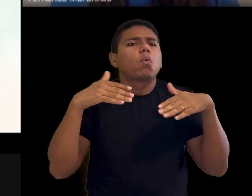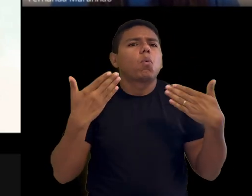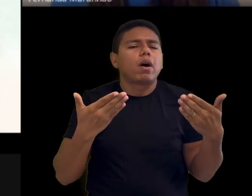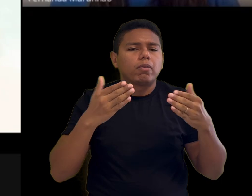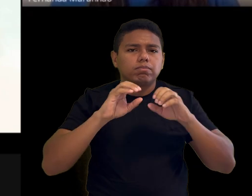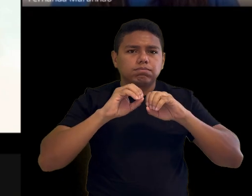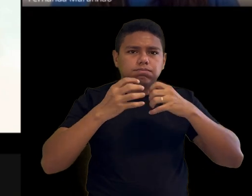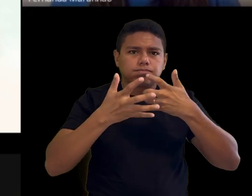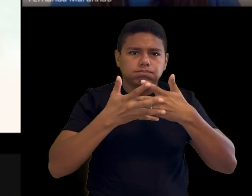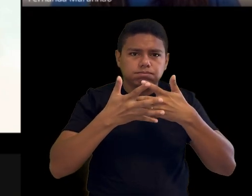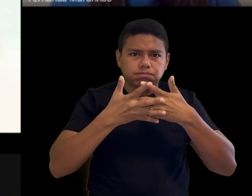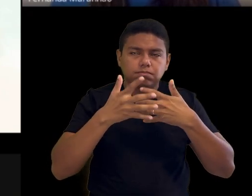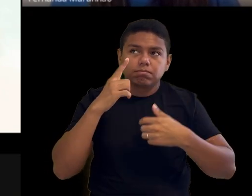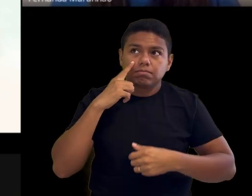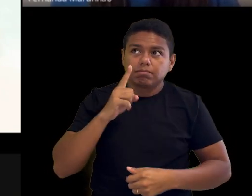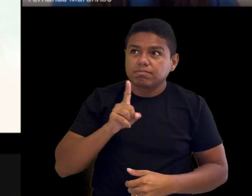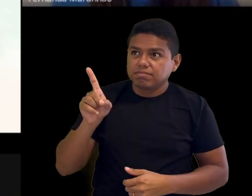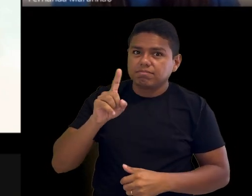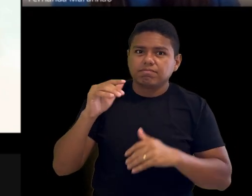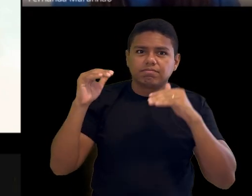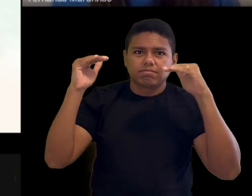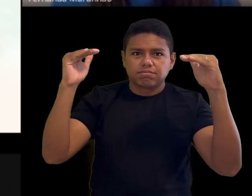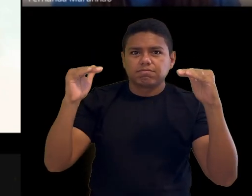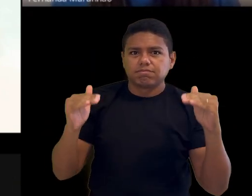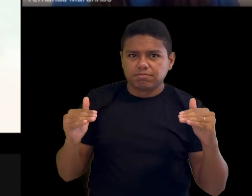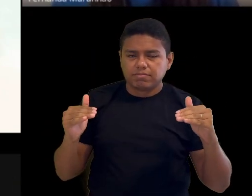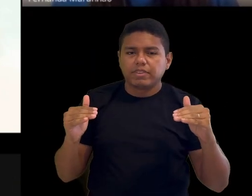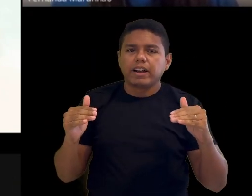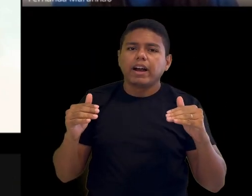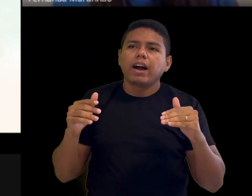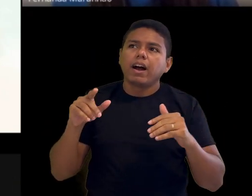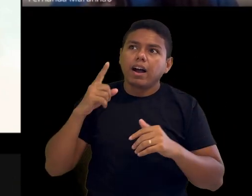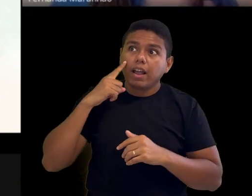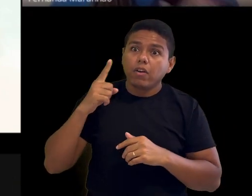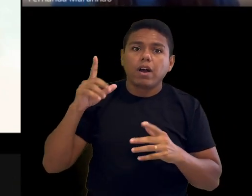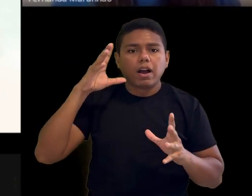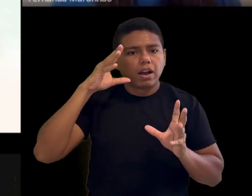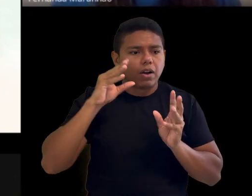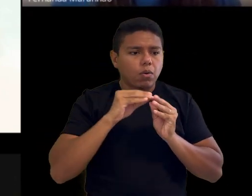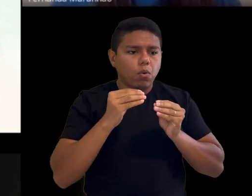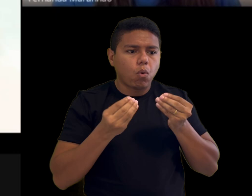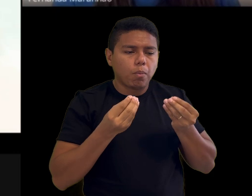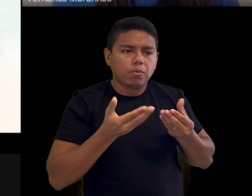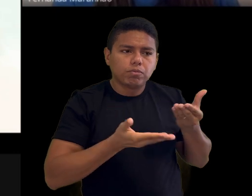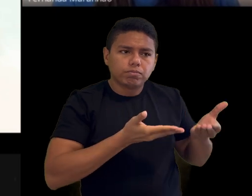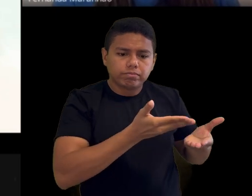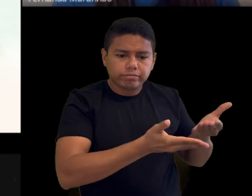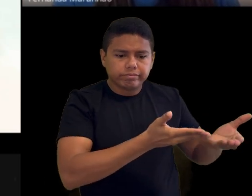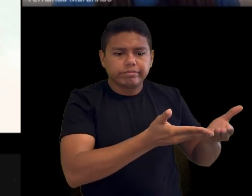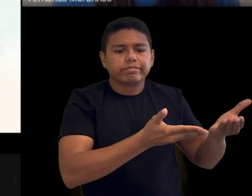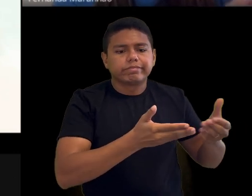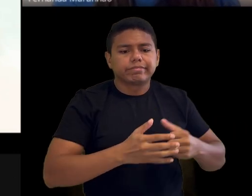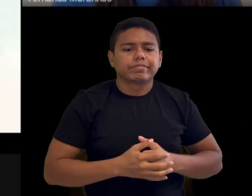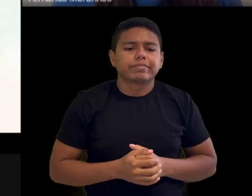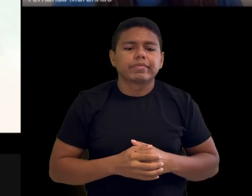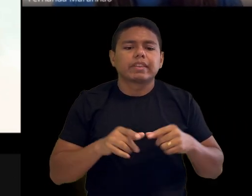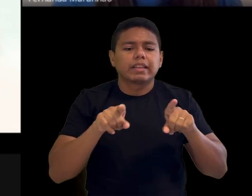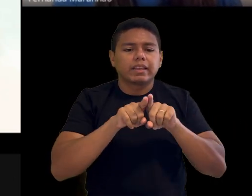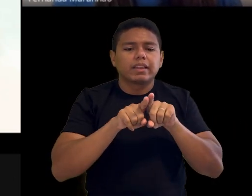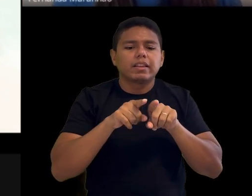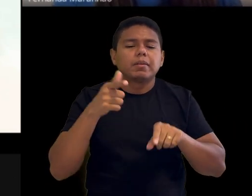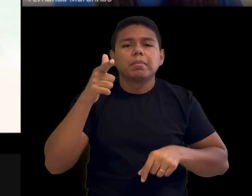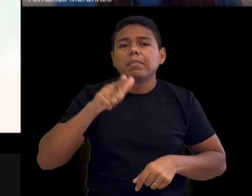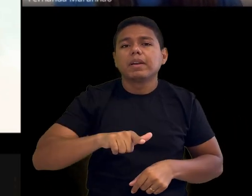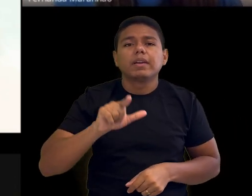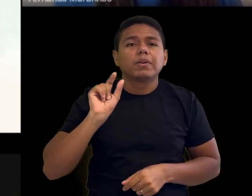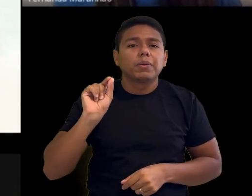o manejo dessa paciente. Paciente que tem instabilidade hemodinâmica demandam internamento hospitalar e